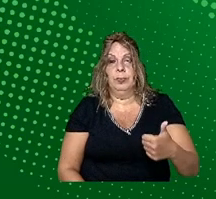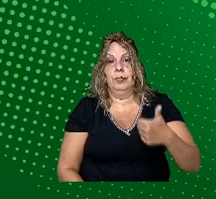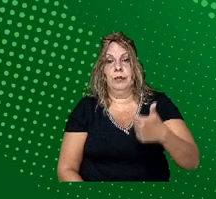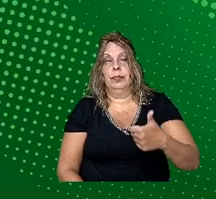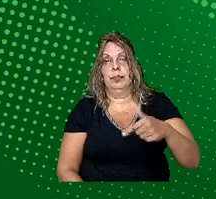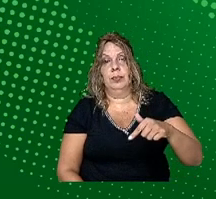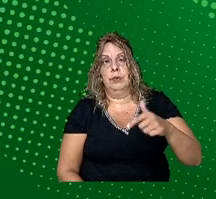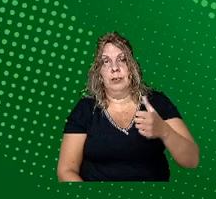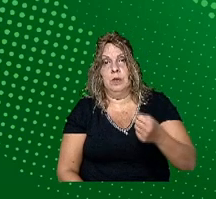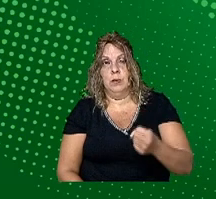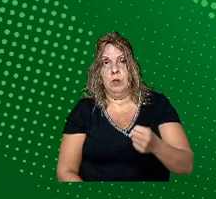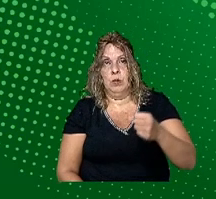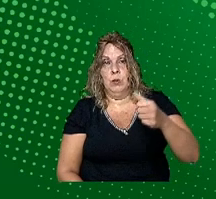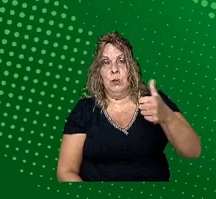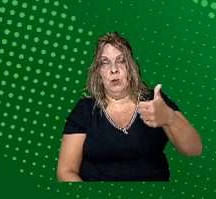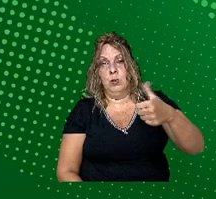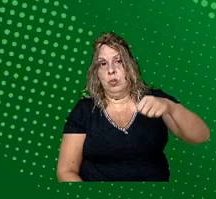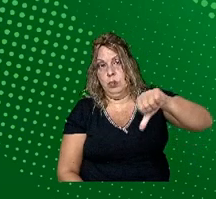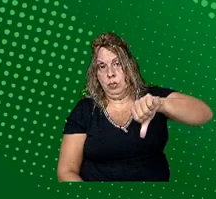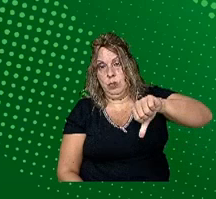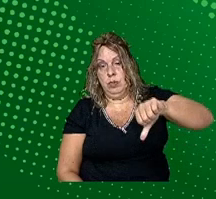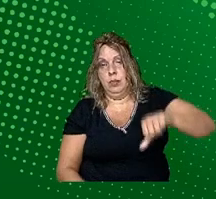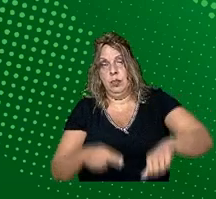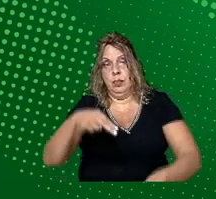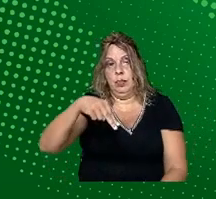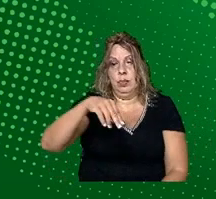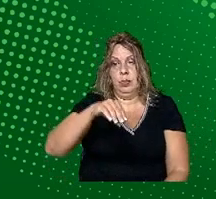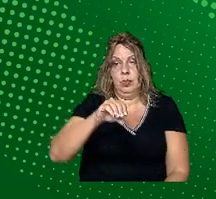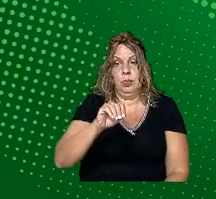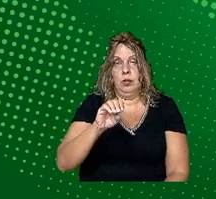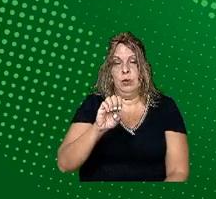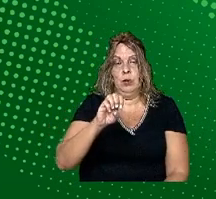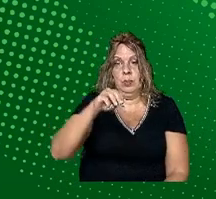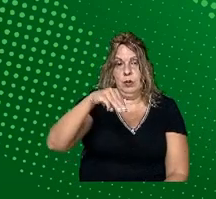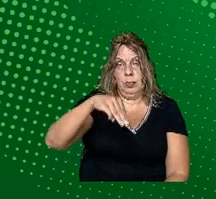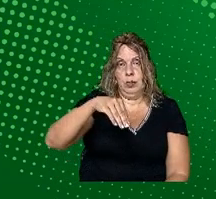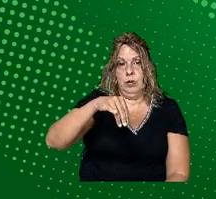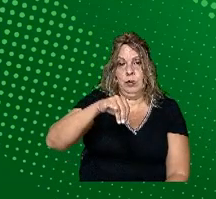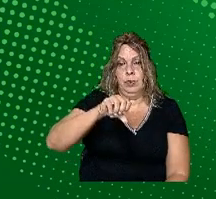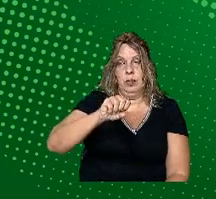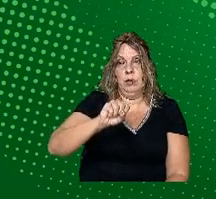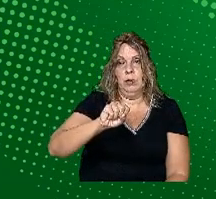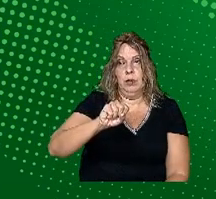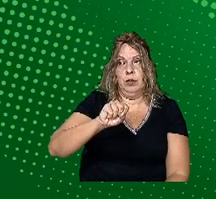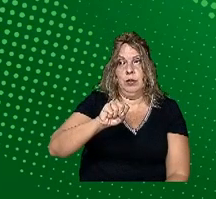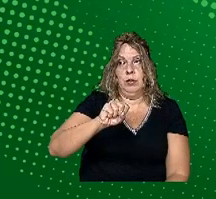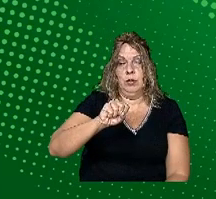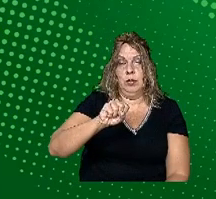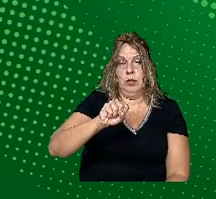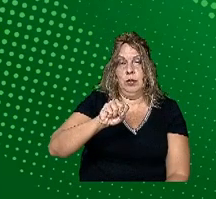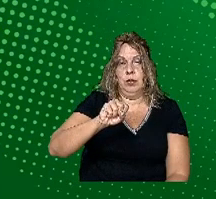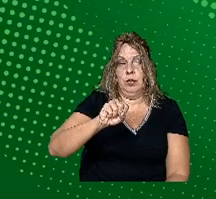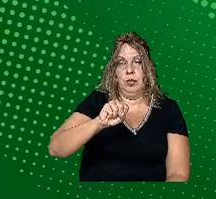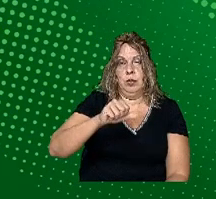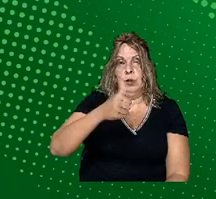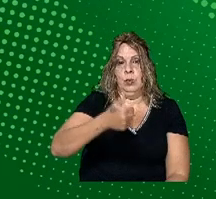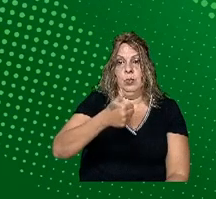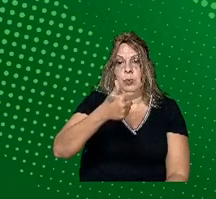11789, Noemias dos Santos Tavares, o Eliton aí, né? Deve ser o representante. Como